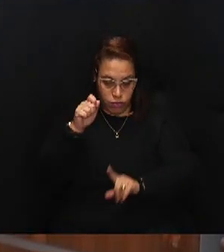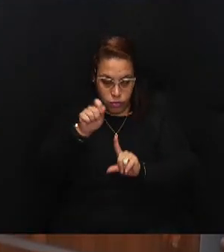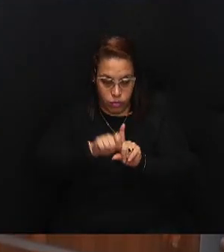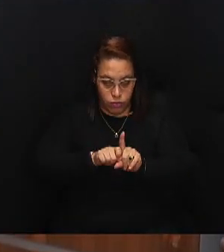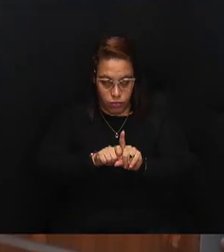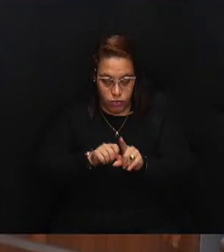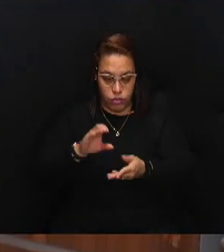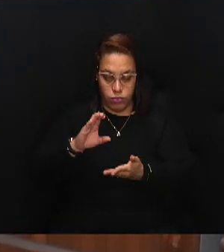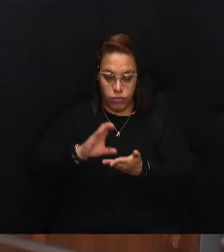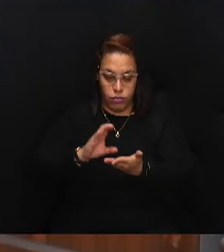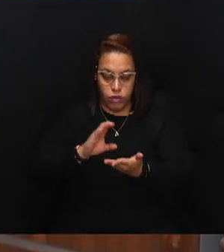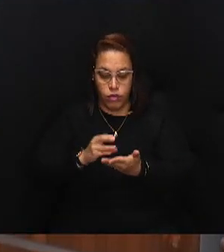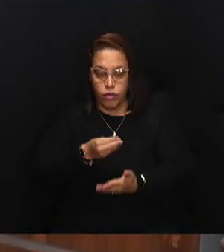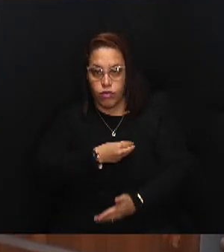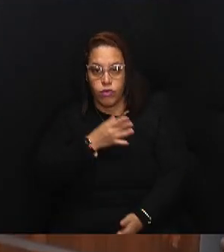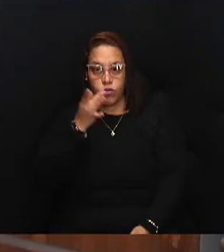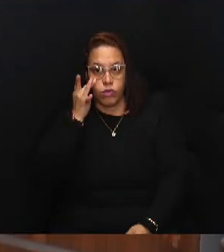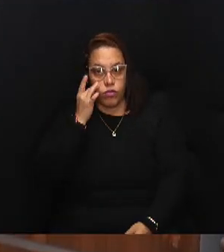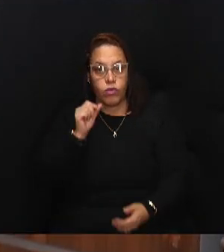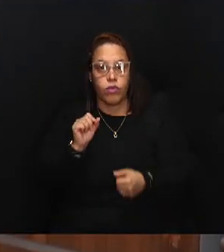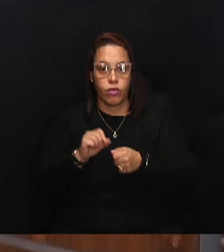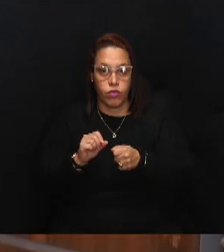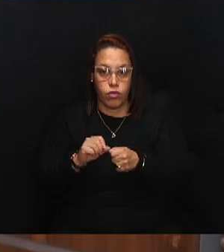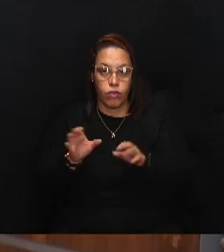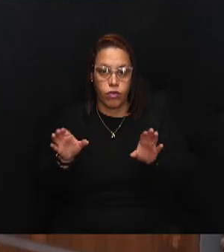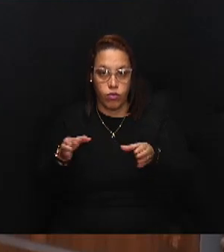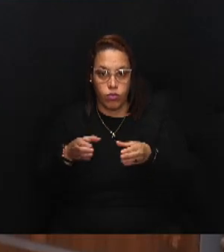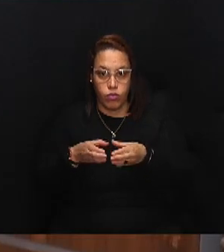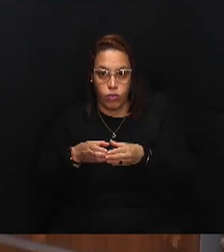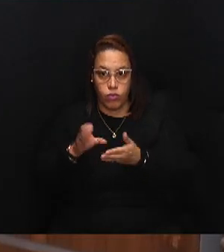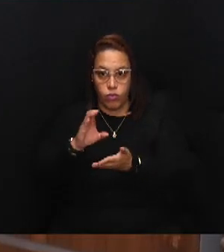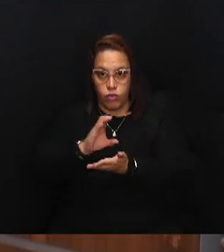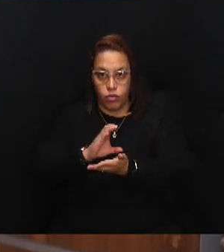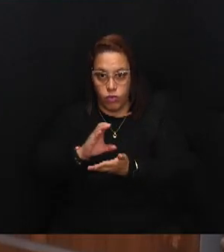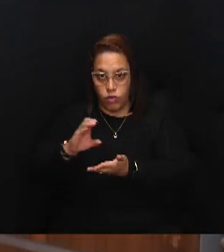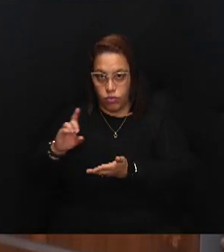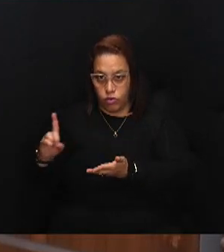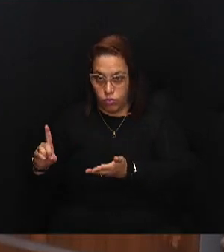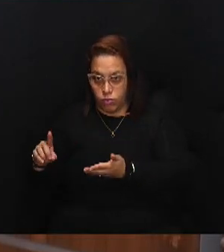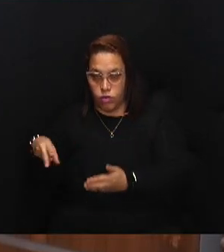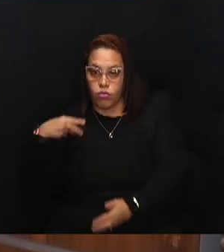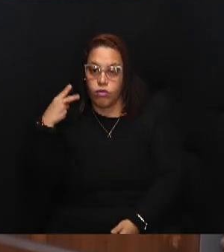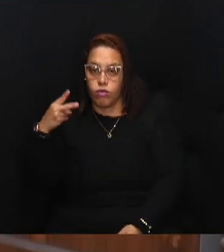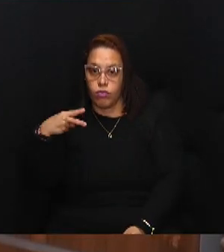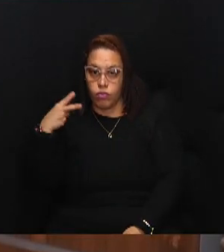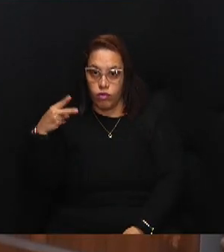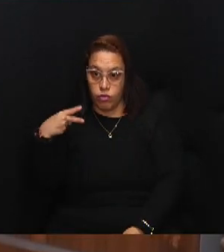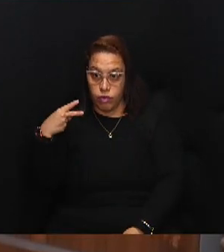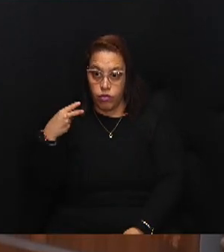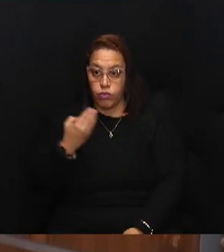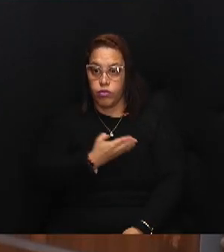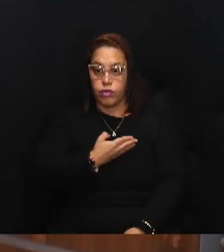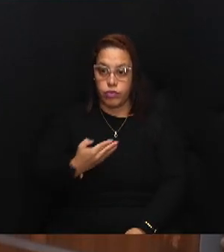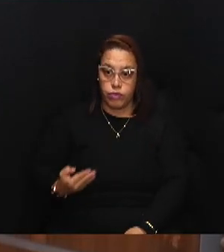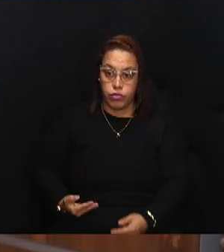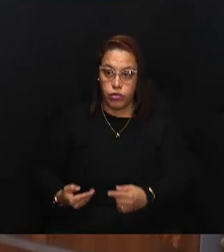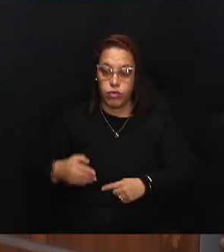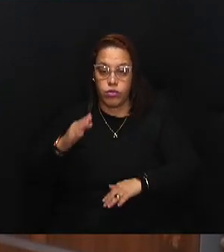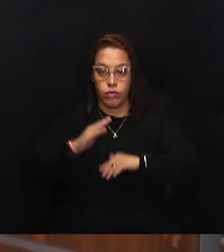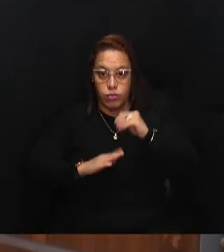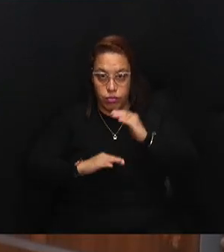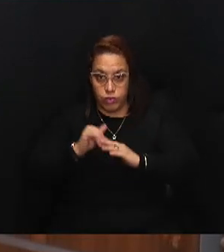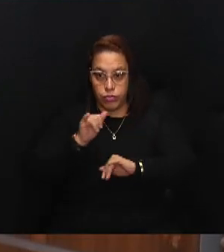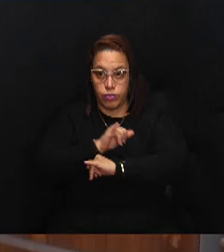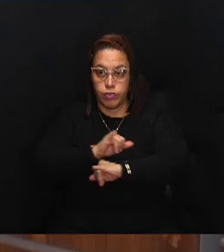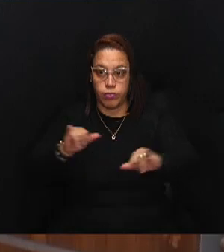dar presente. Nós temos feito muito em conjunto com a Coordenadoria de Políticas Públicas para a Pessoa Idosa, várias ações de divulgação